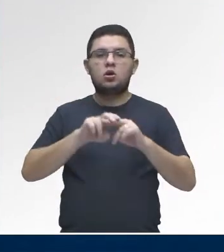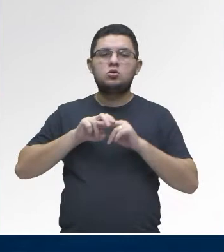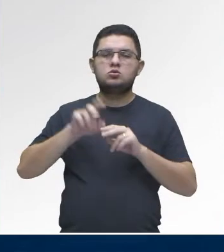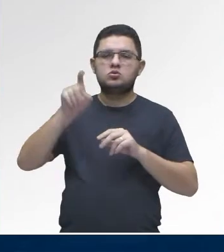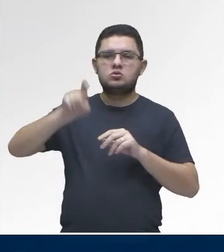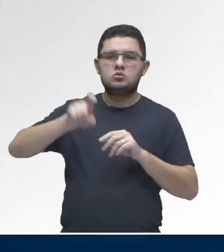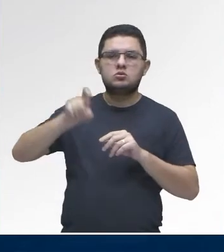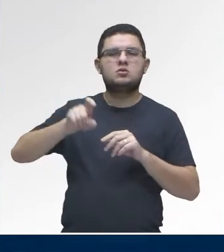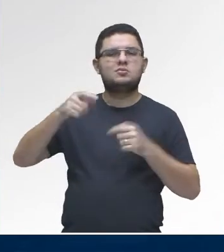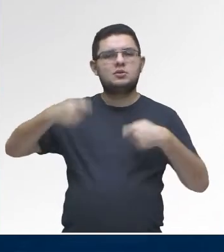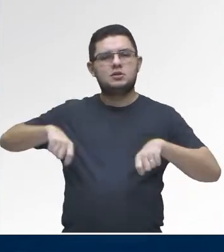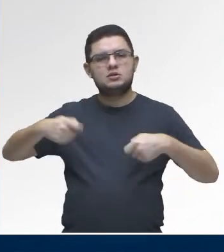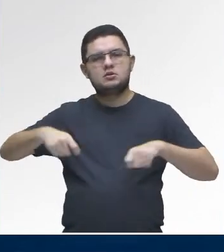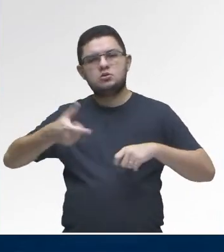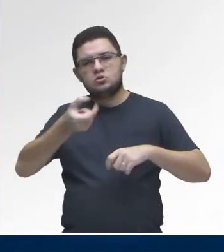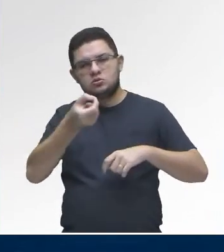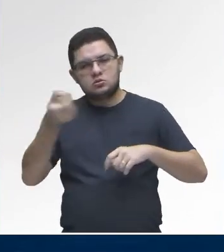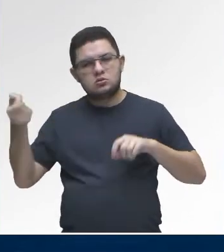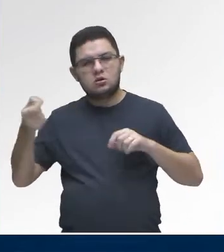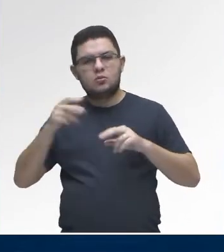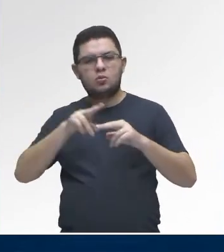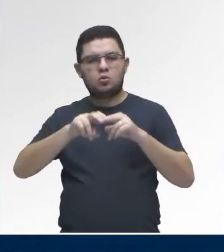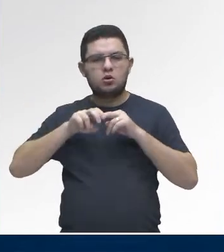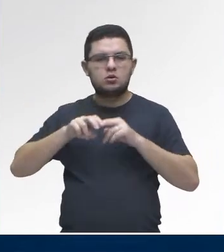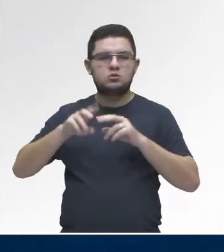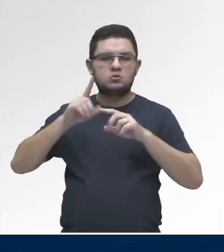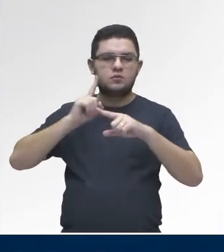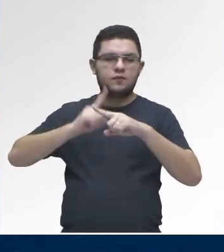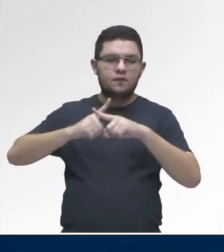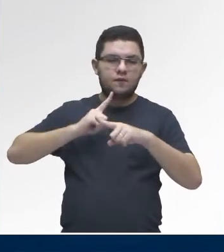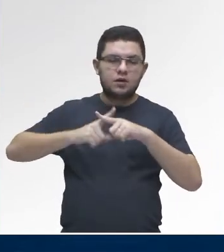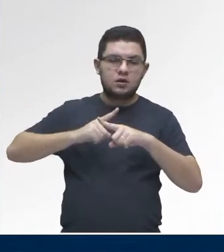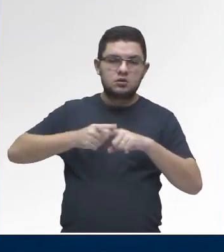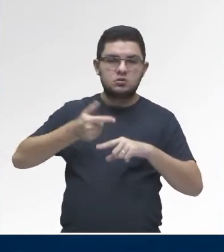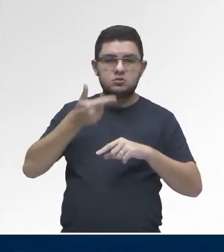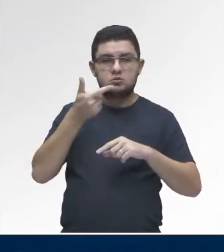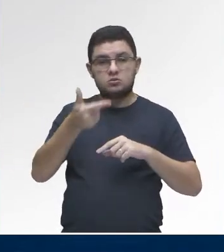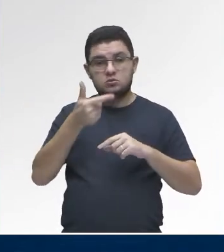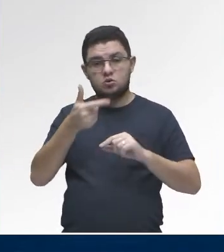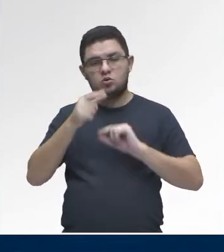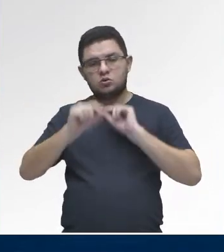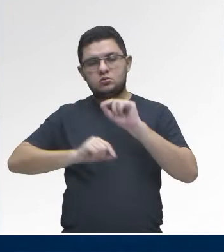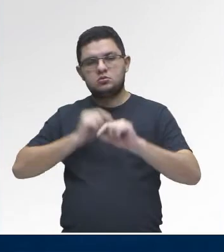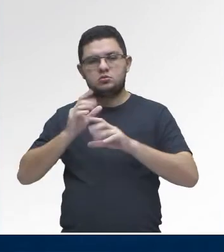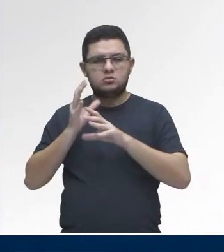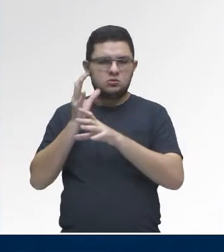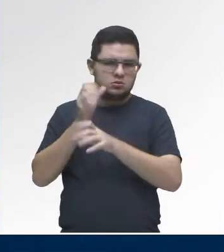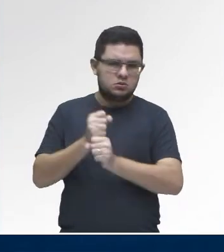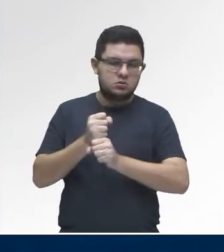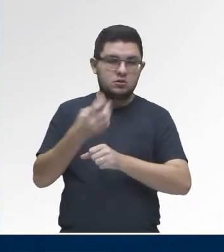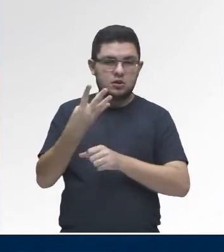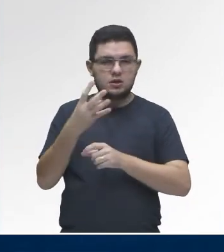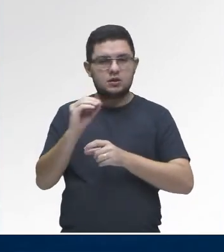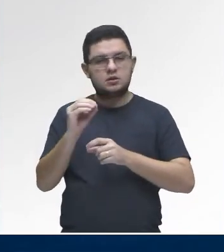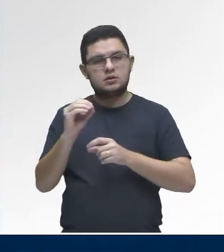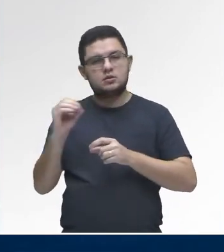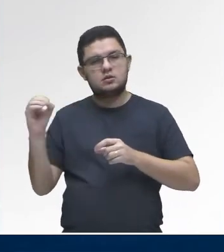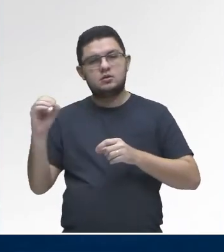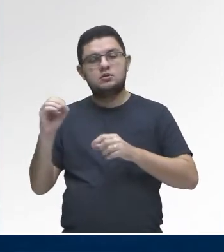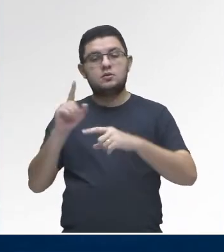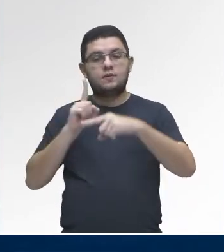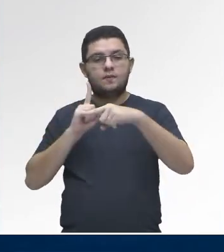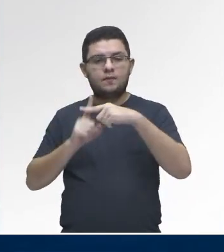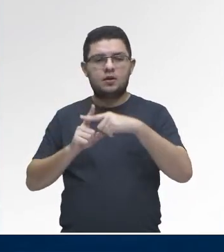de resolução dessa equação, mas primeiramente a gente vai dar só a ideia aí do que seria